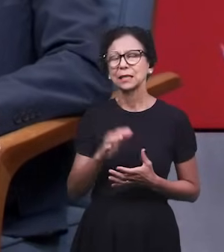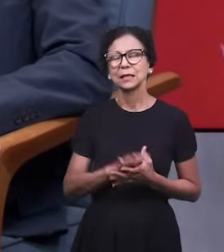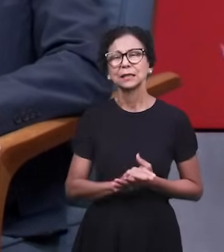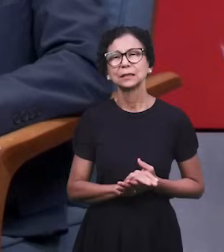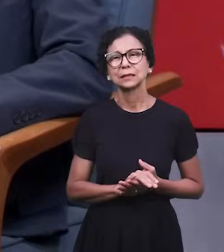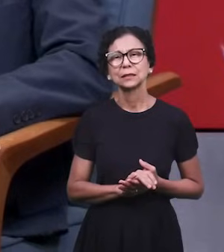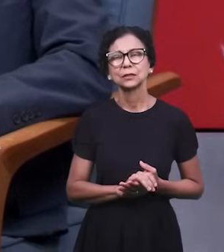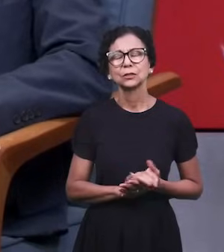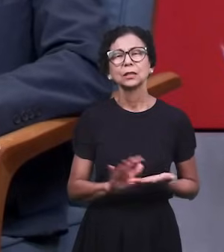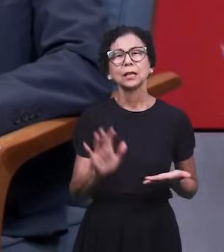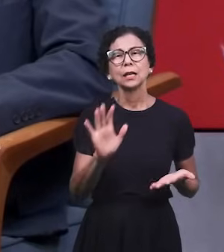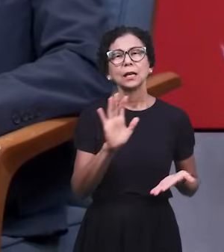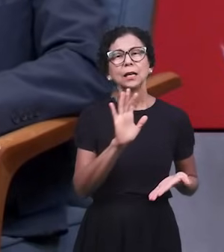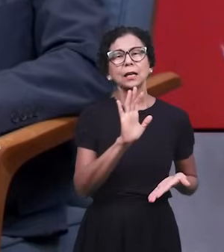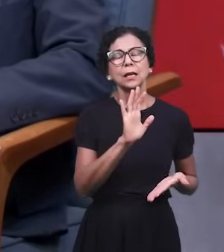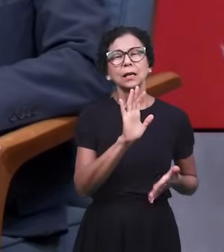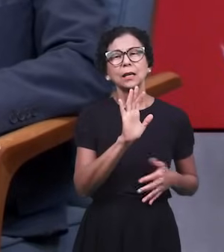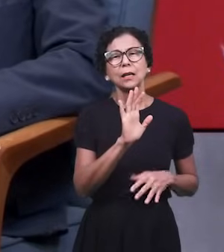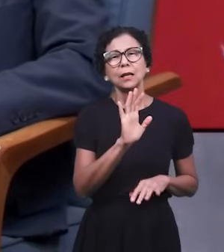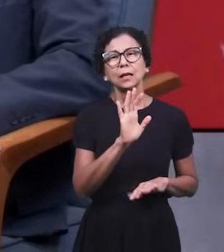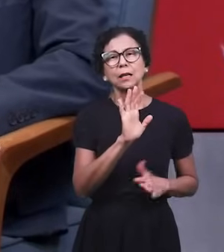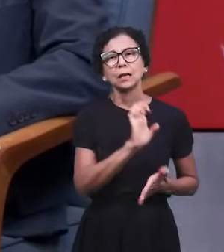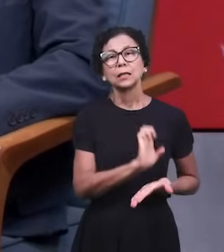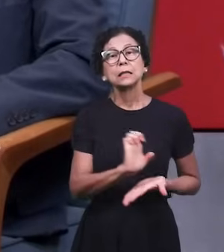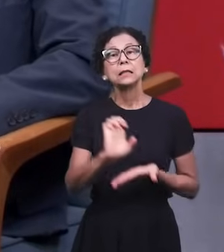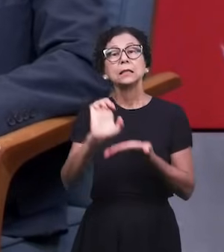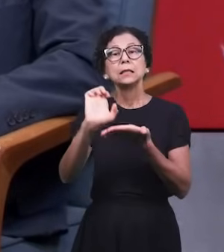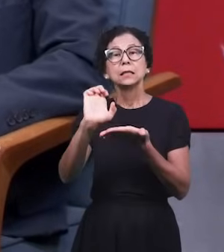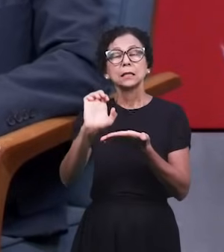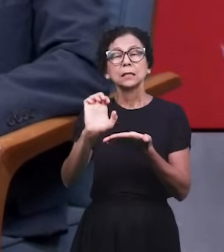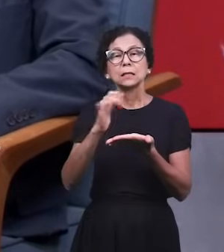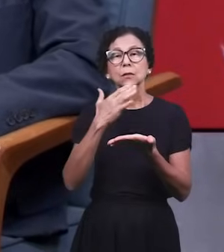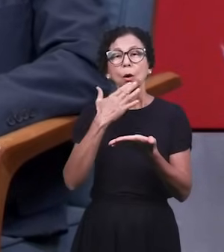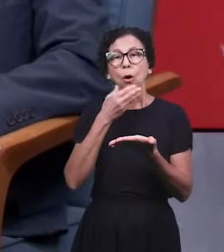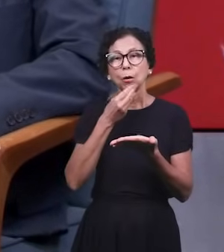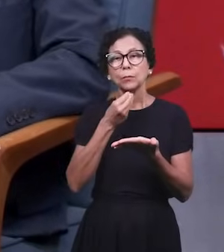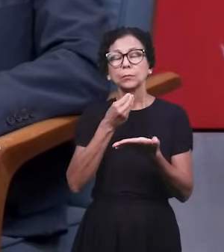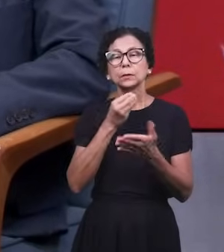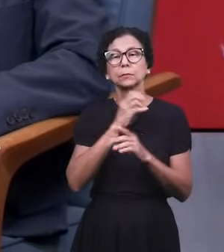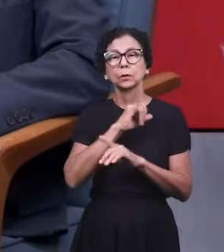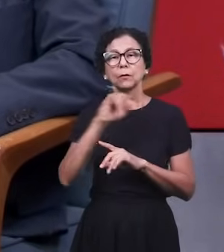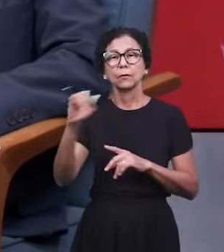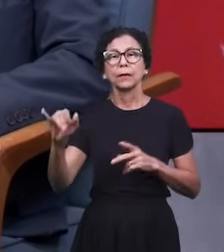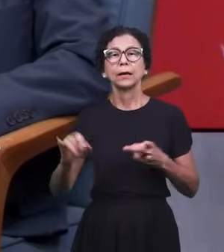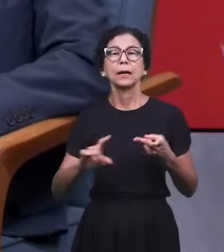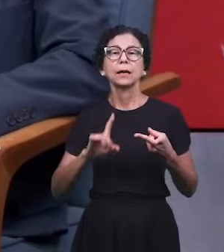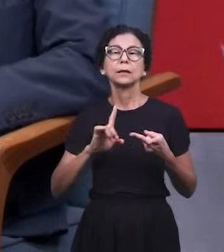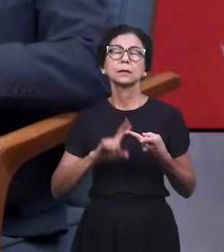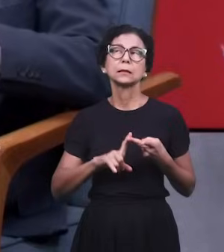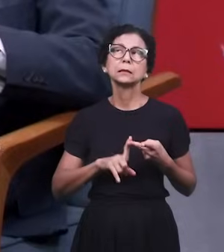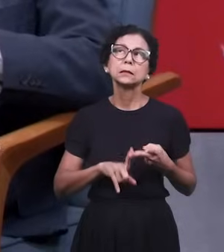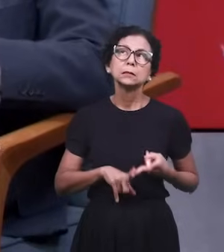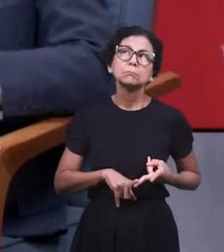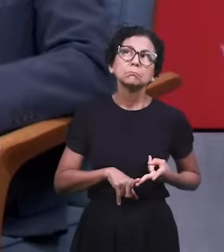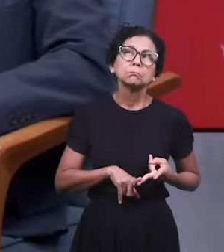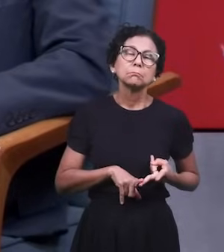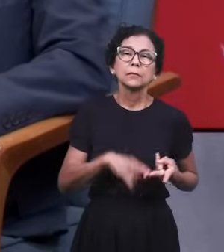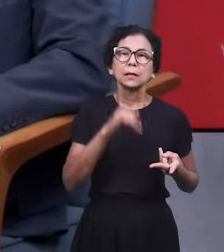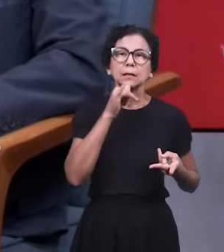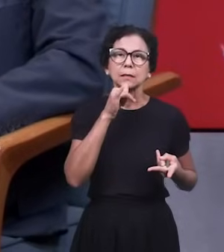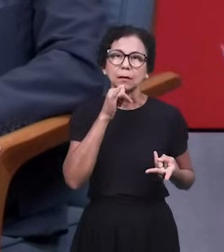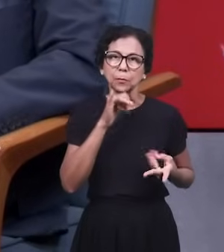Elias, a experiência de uma grande maravilha, por exemplo,